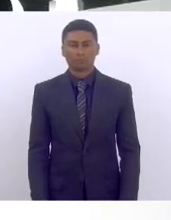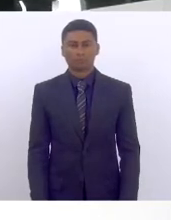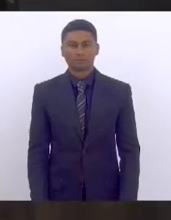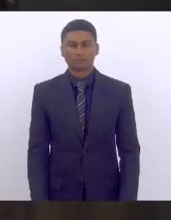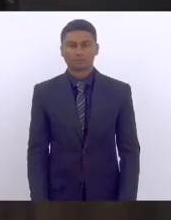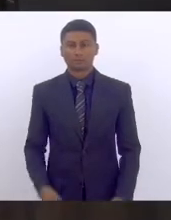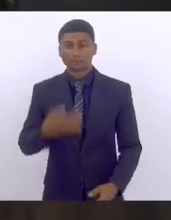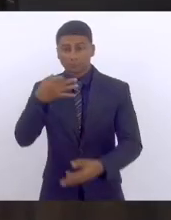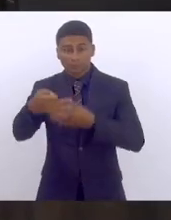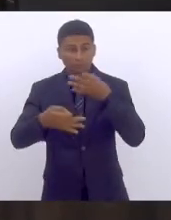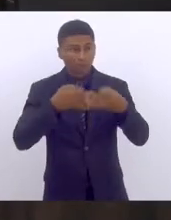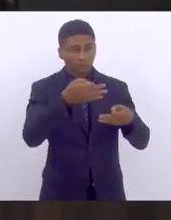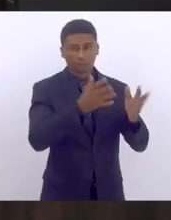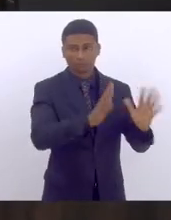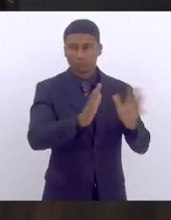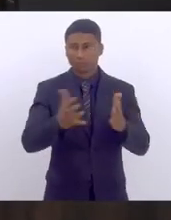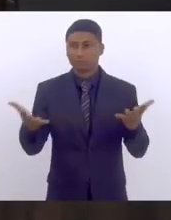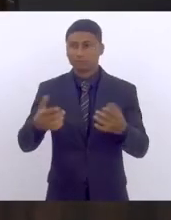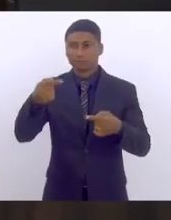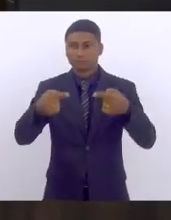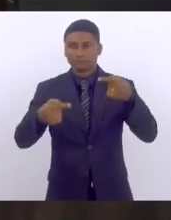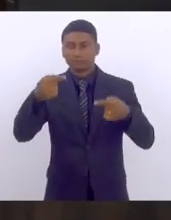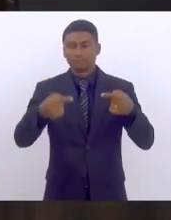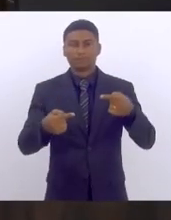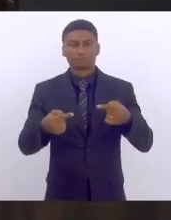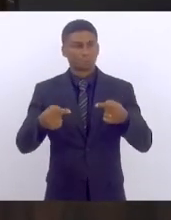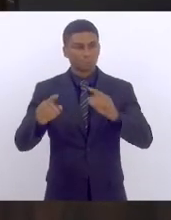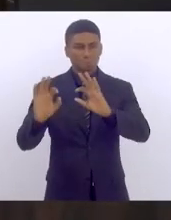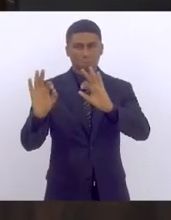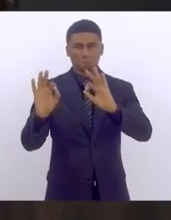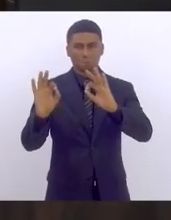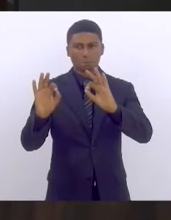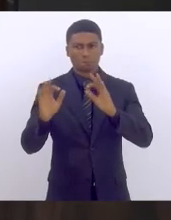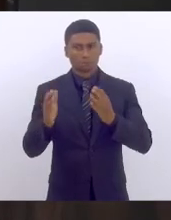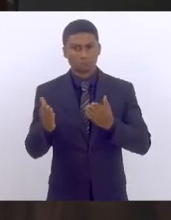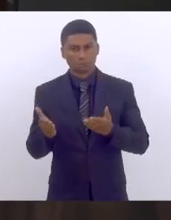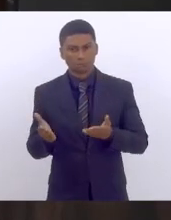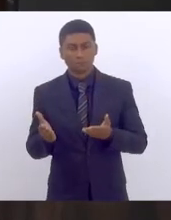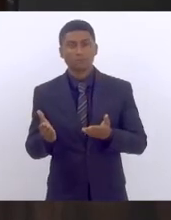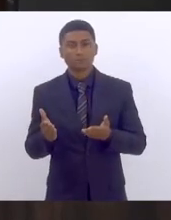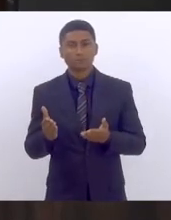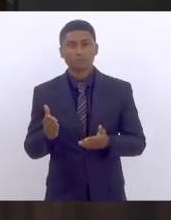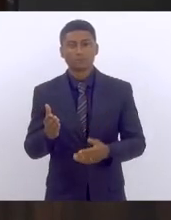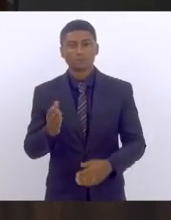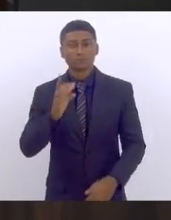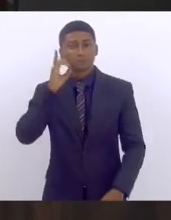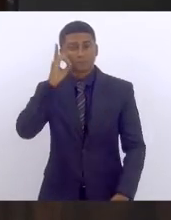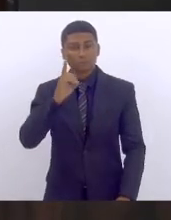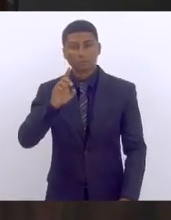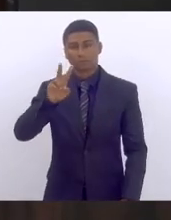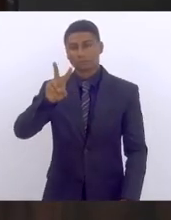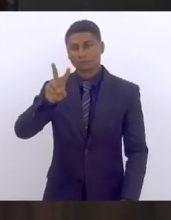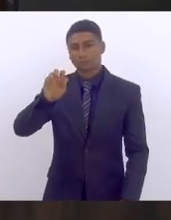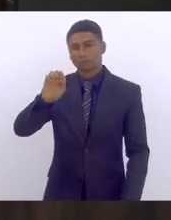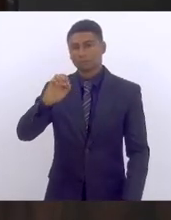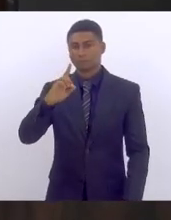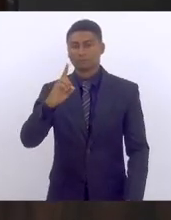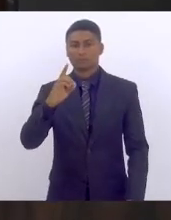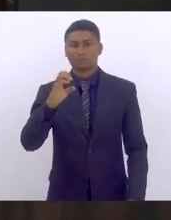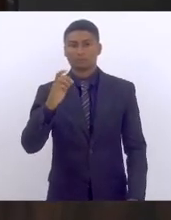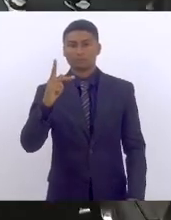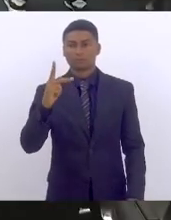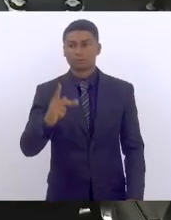Com os pareceres emitidos em discussão, não havendo quem vai discutir, o deputado Valdé Carneiro para discutir.